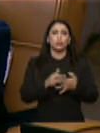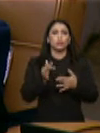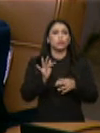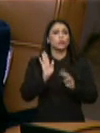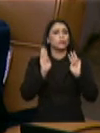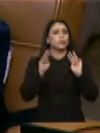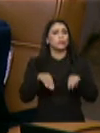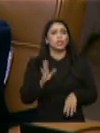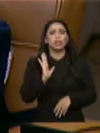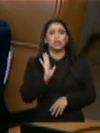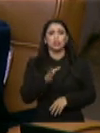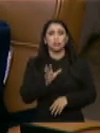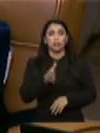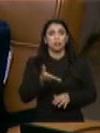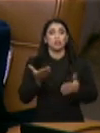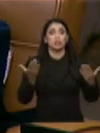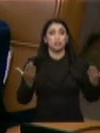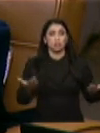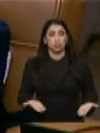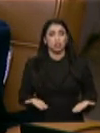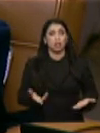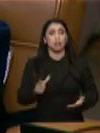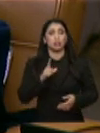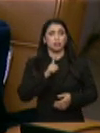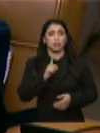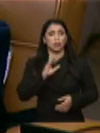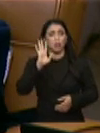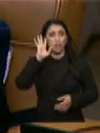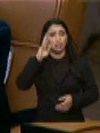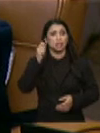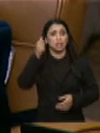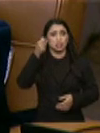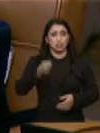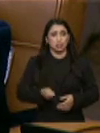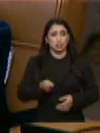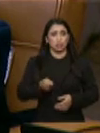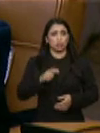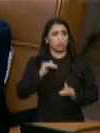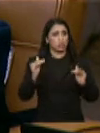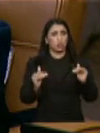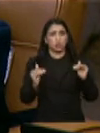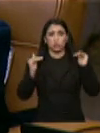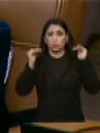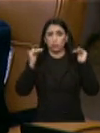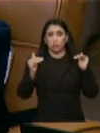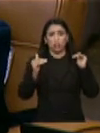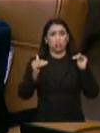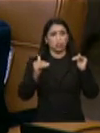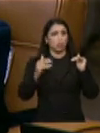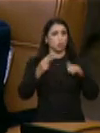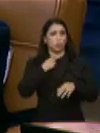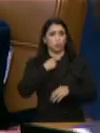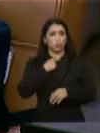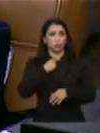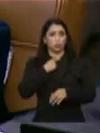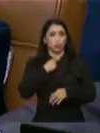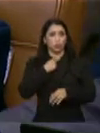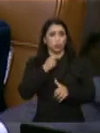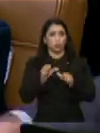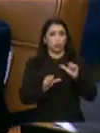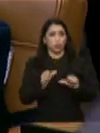pacífico de que a res judicata era soberana e imutável. Não é